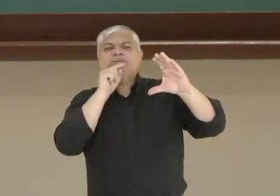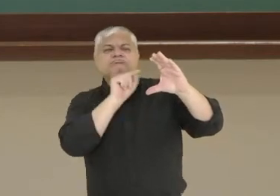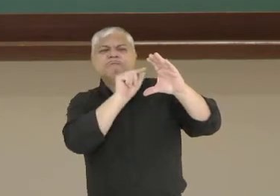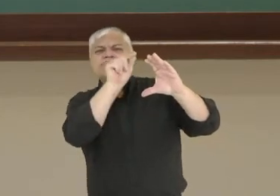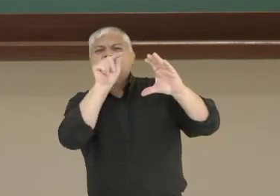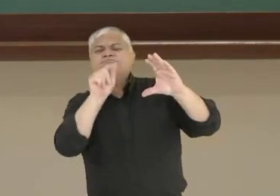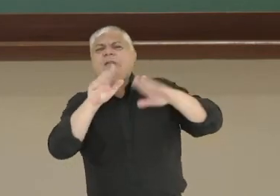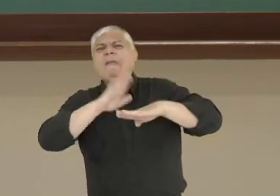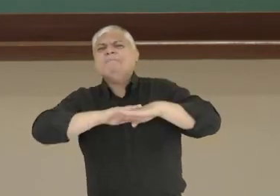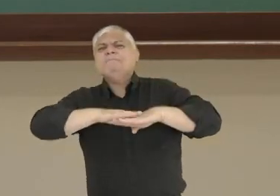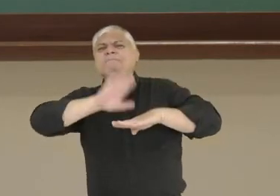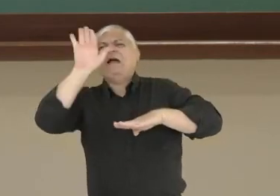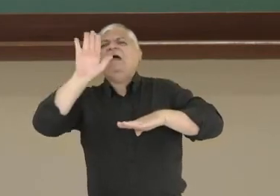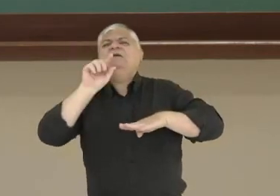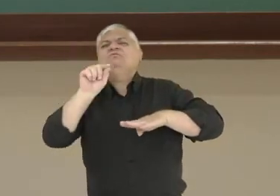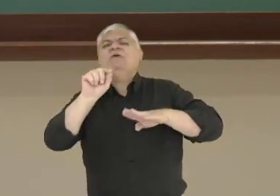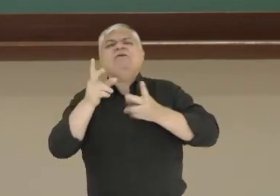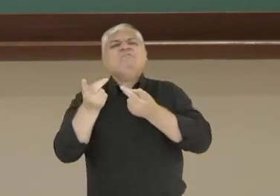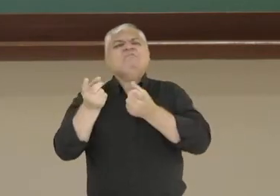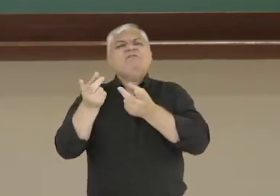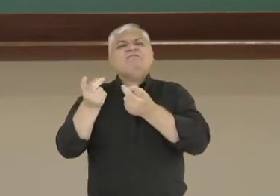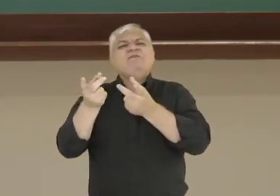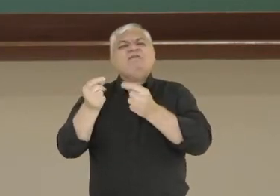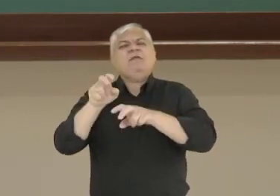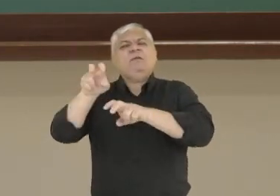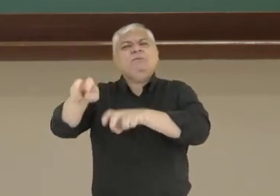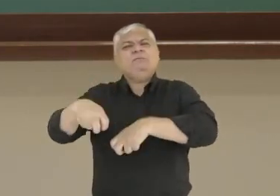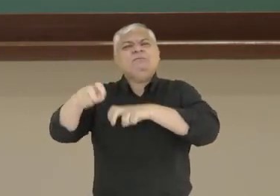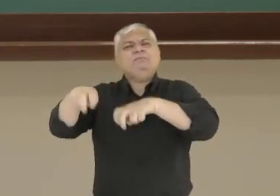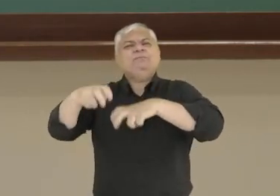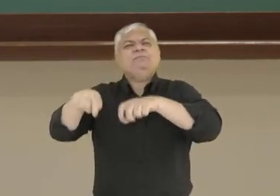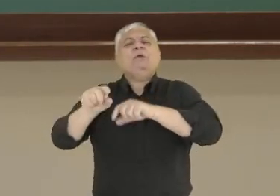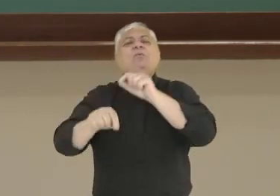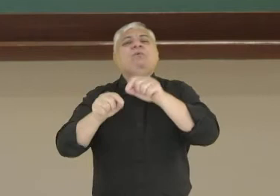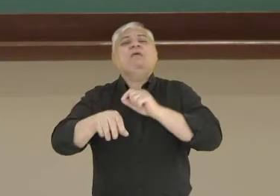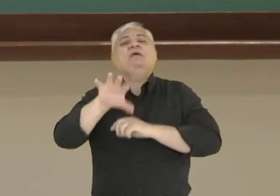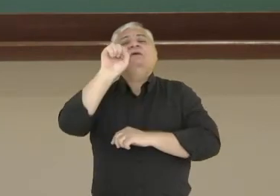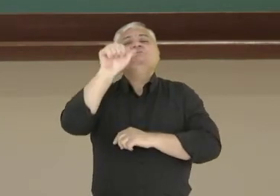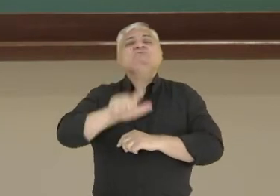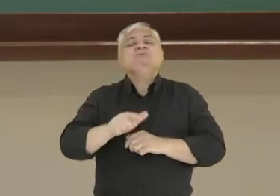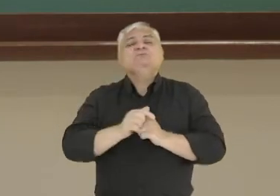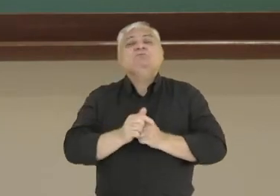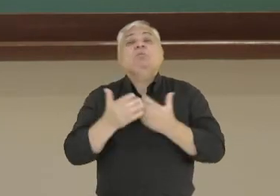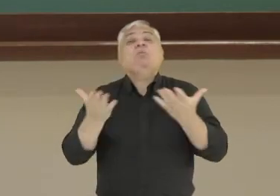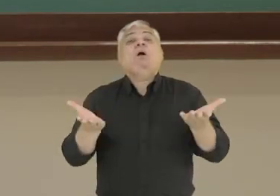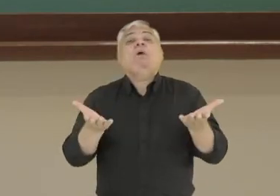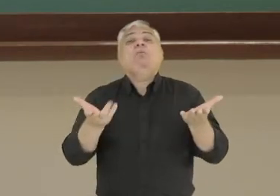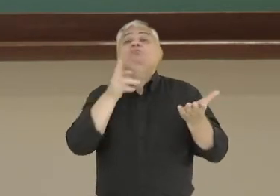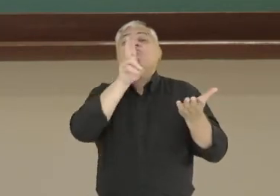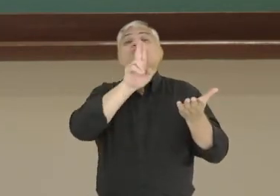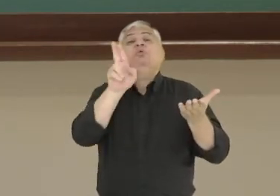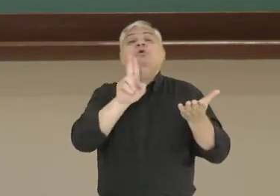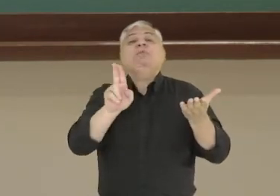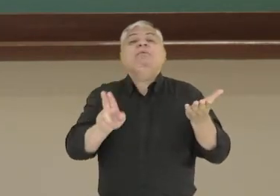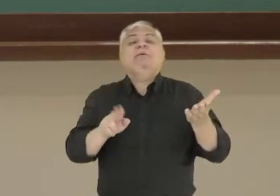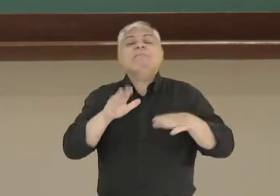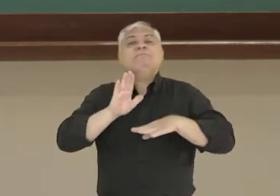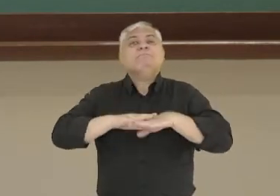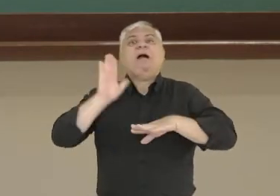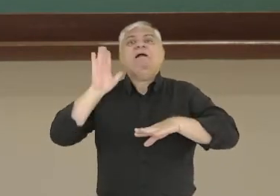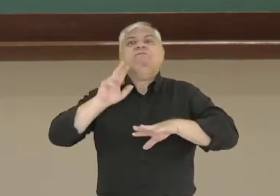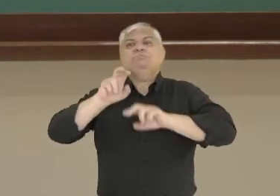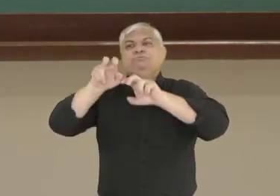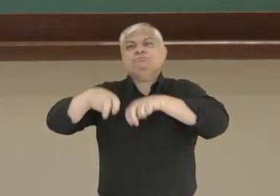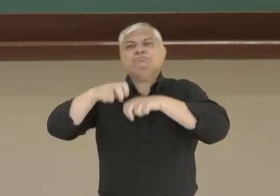do que consta ali no gráfico dos principais itens produzidos na região sul ou qual deles é mais